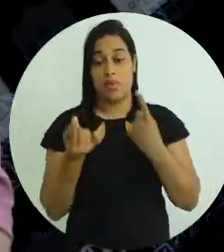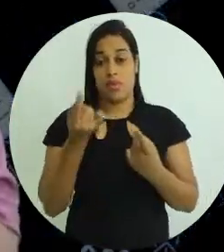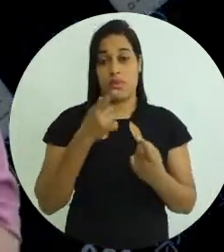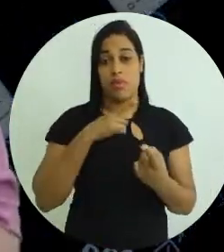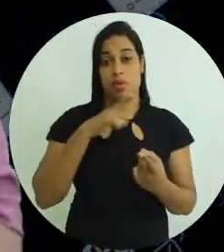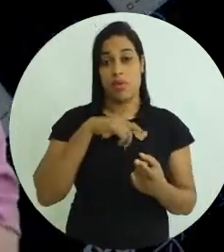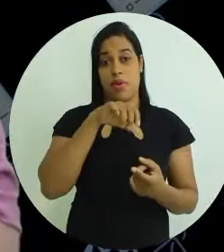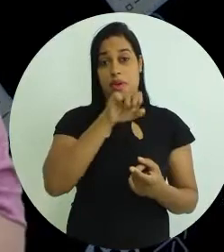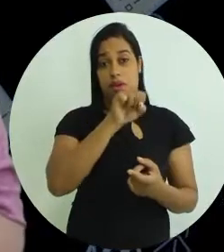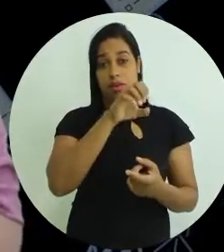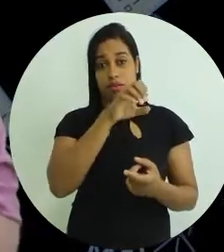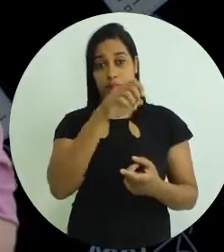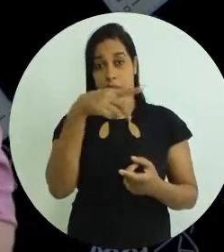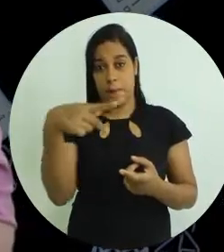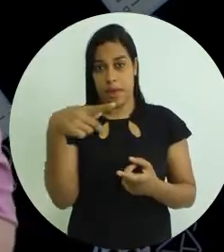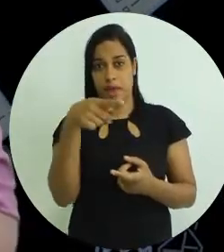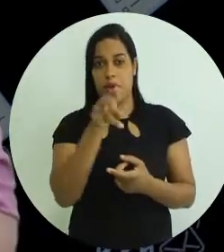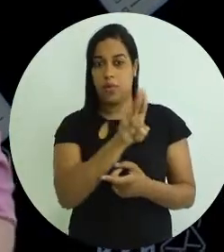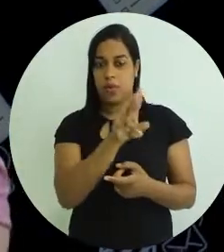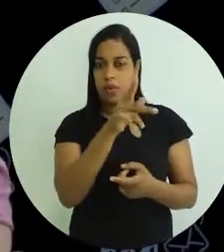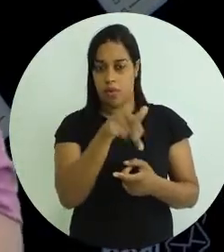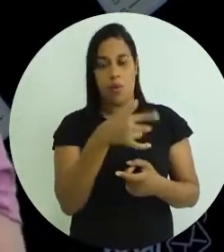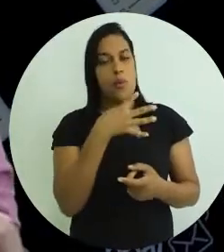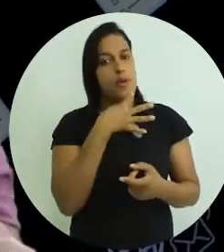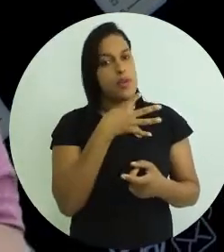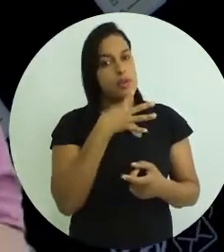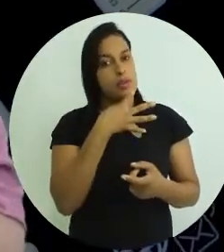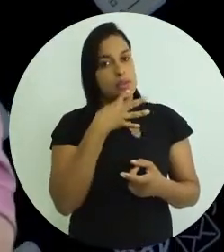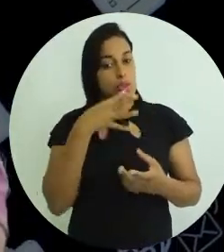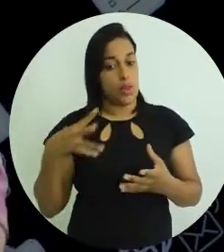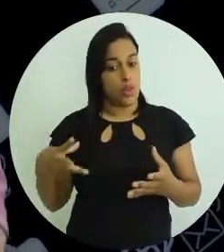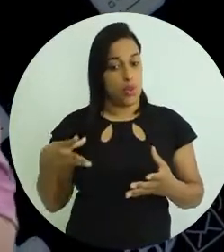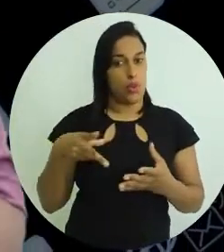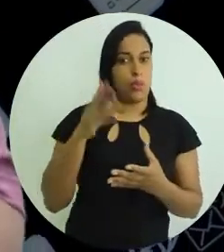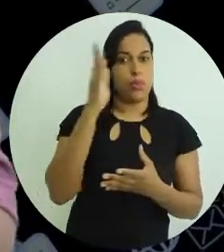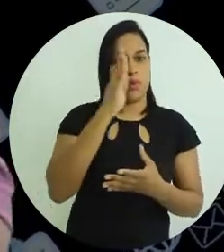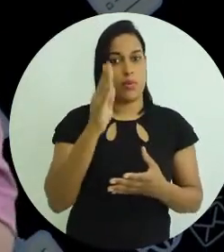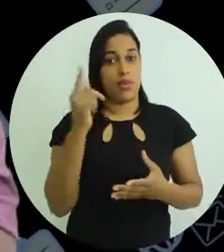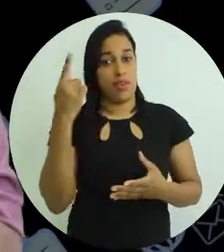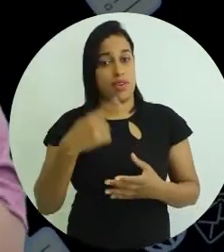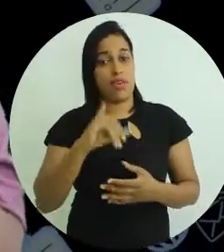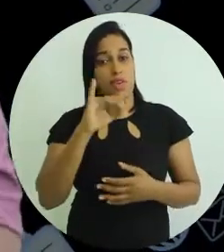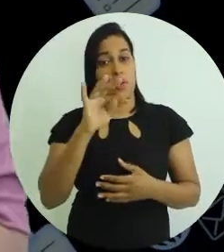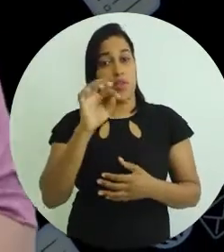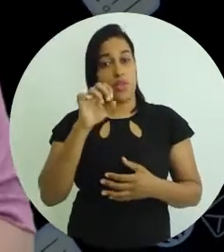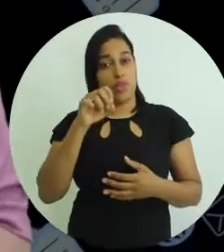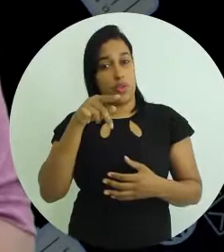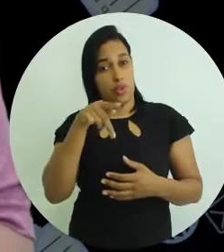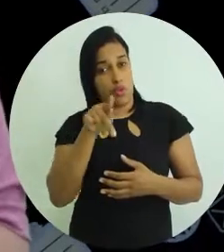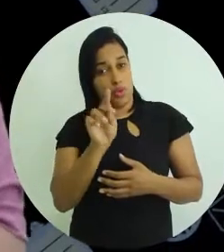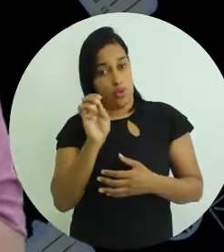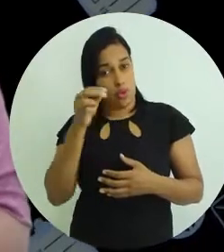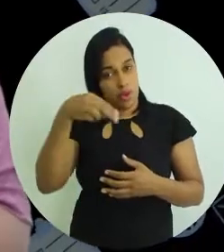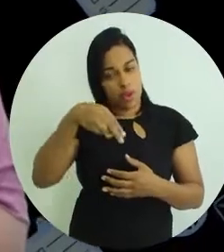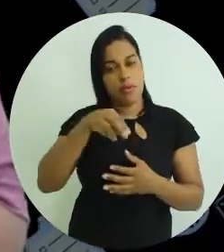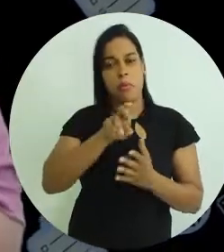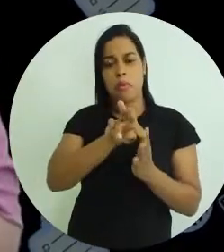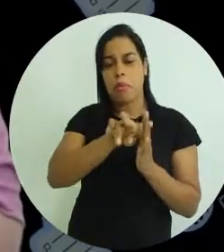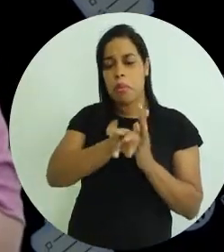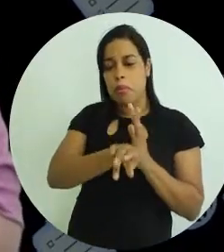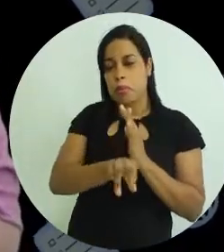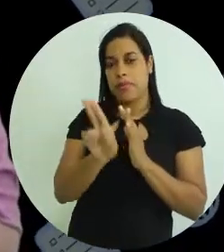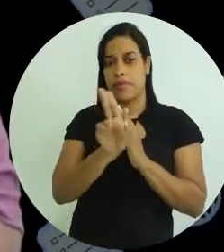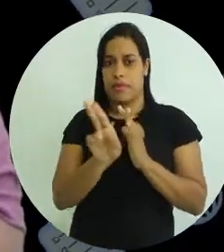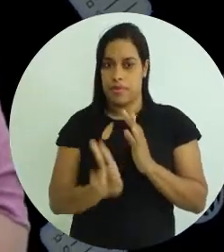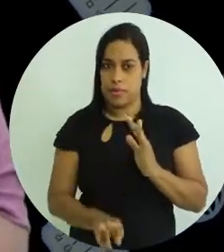tem o SAP, que é o mais usado no mundo, mas aqui no Brasil a gente tem o TOTOS, tem o Microsiga, tem o Pirâmide, tem tantos outros,